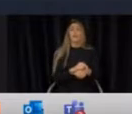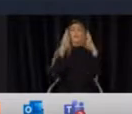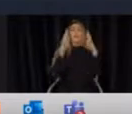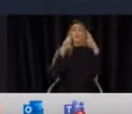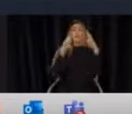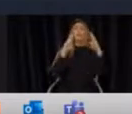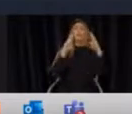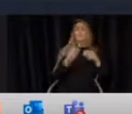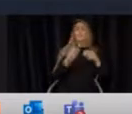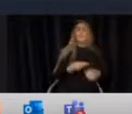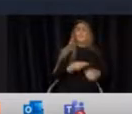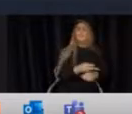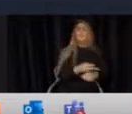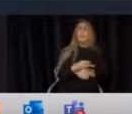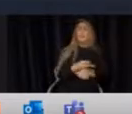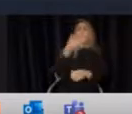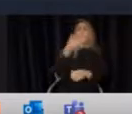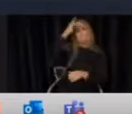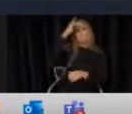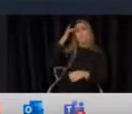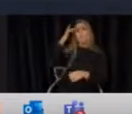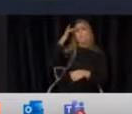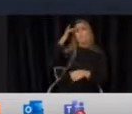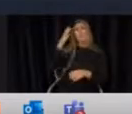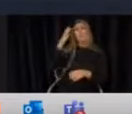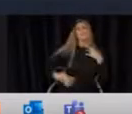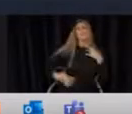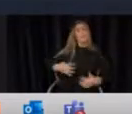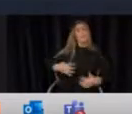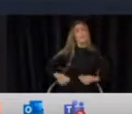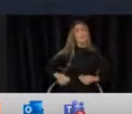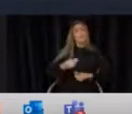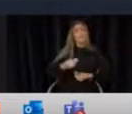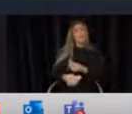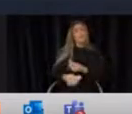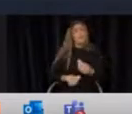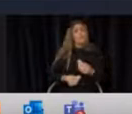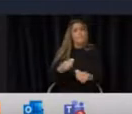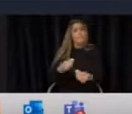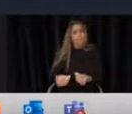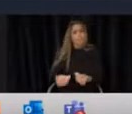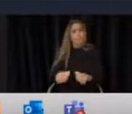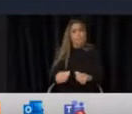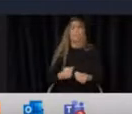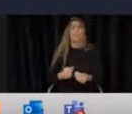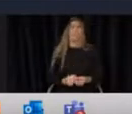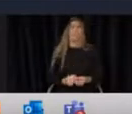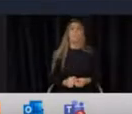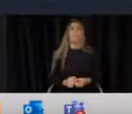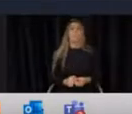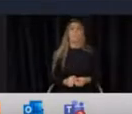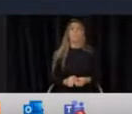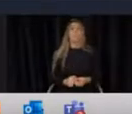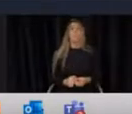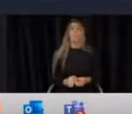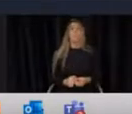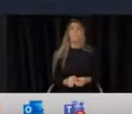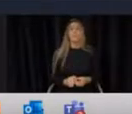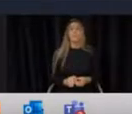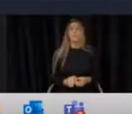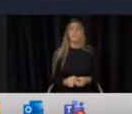órgãos para a Central Estadual de Transplantes. E, geralmente, elas atuam em regiões,